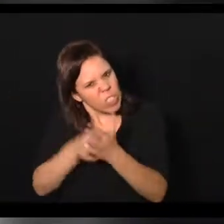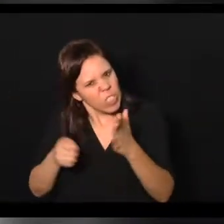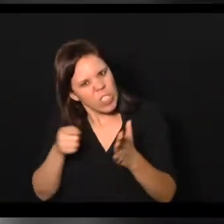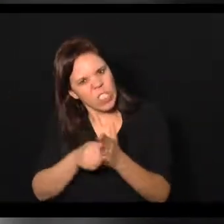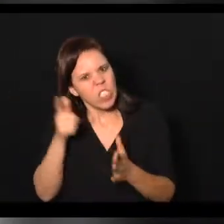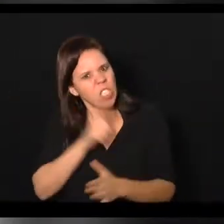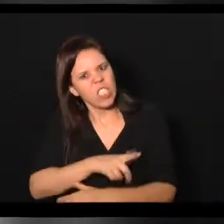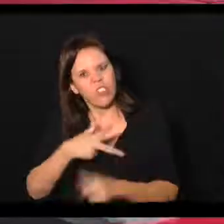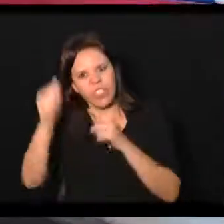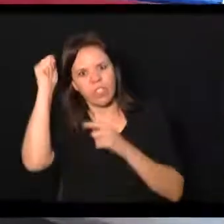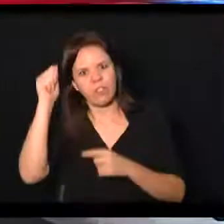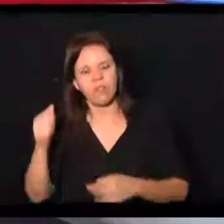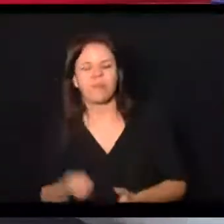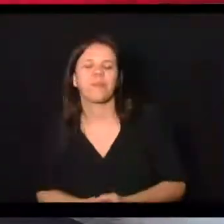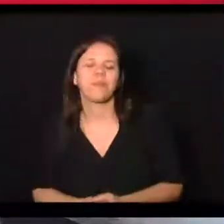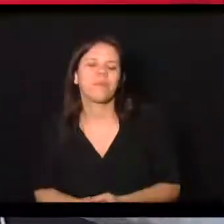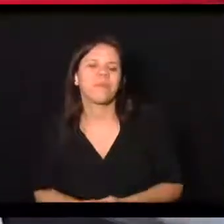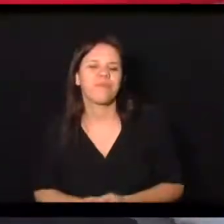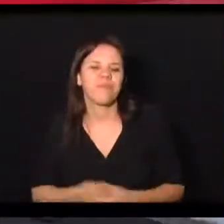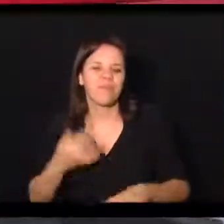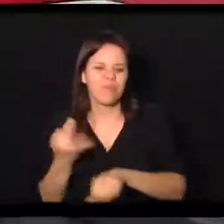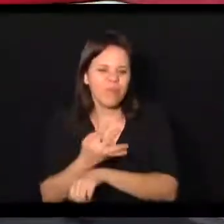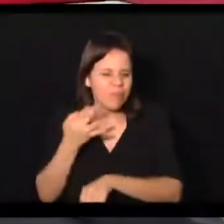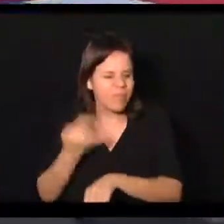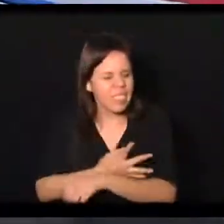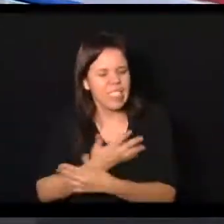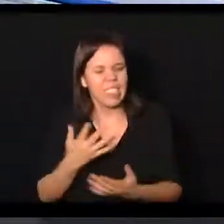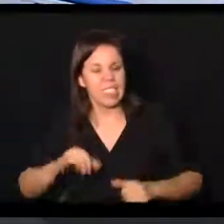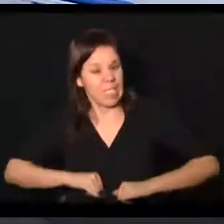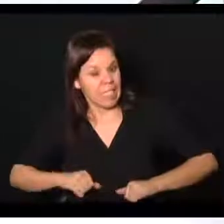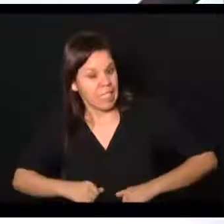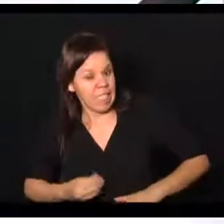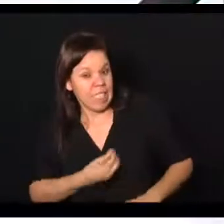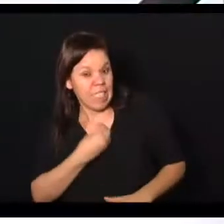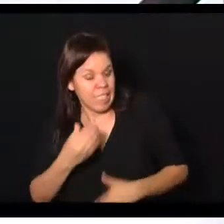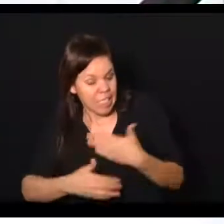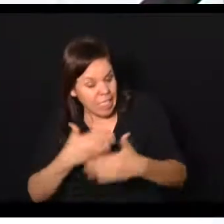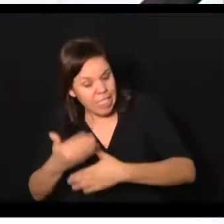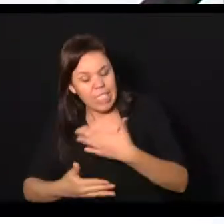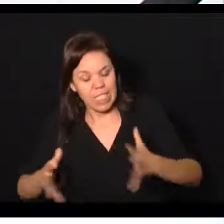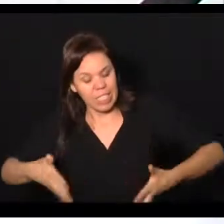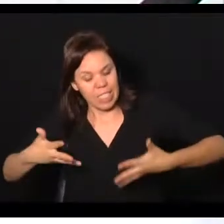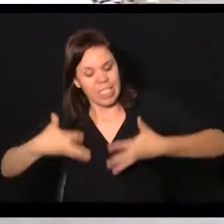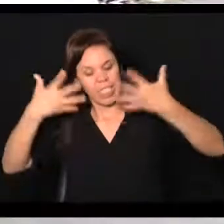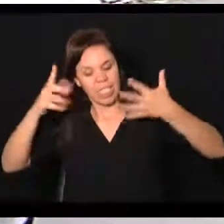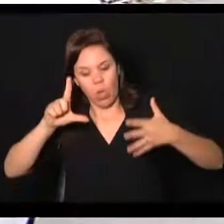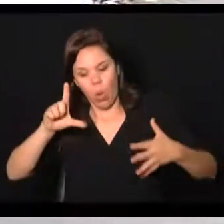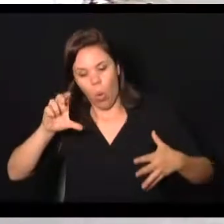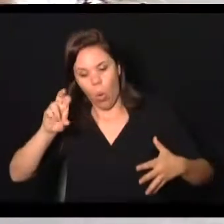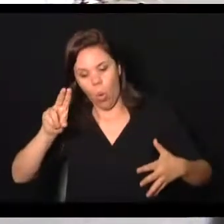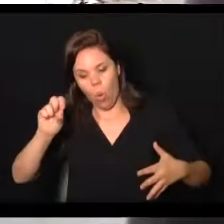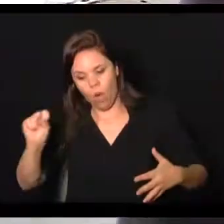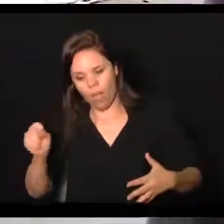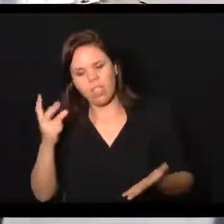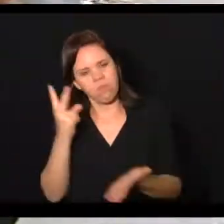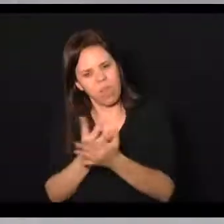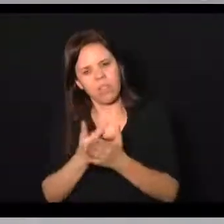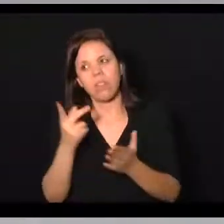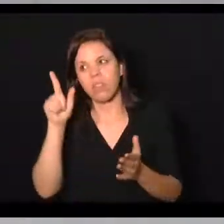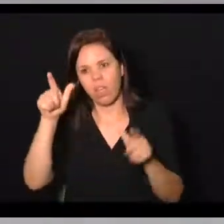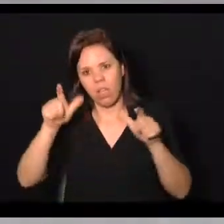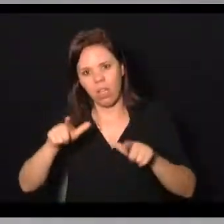que se consegue vencer. Aguentar as pancadas da vida e seguir em frente motiva Lucas Solterman a manter sua